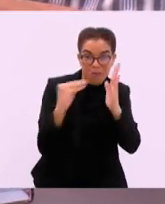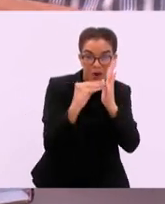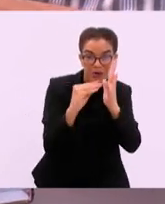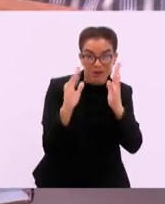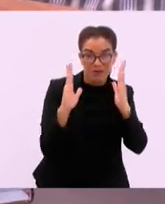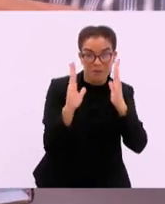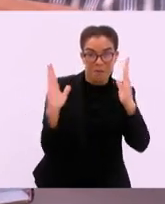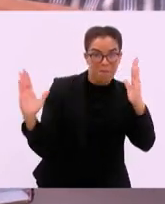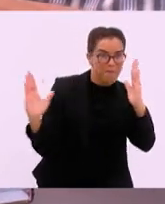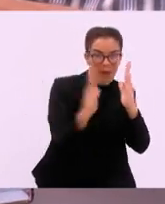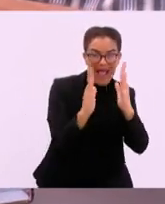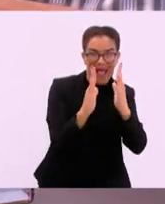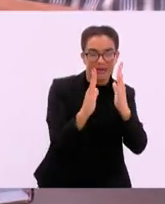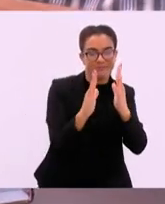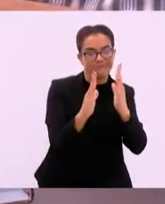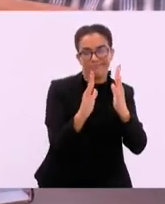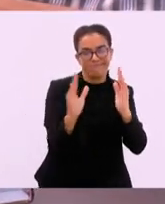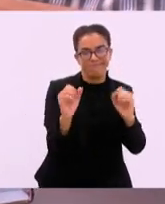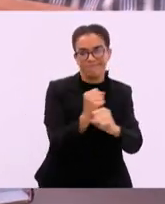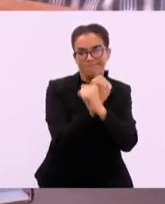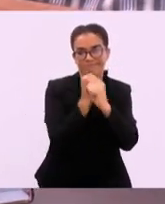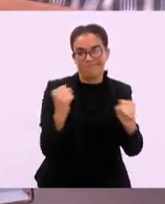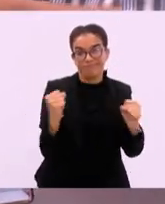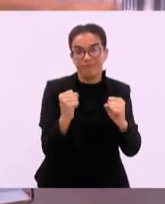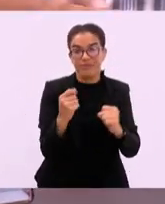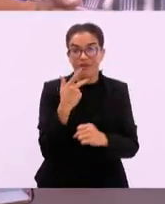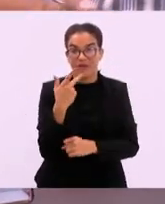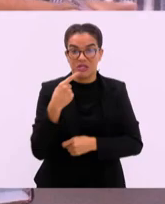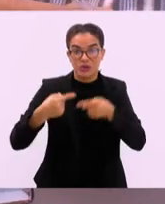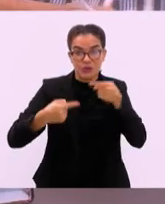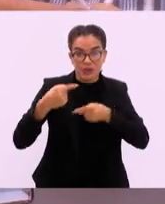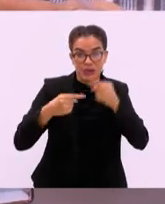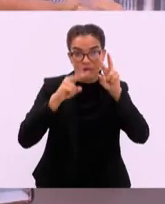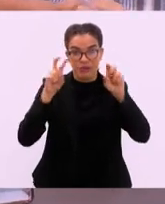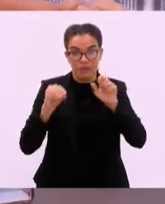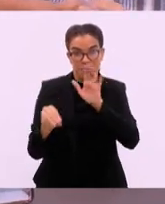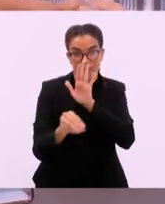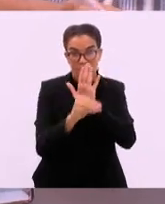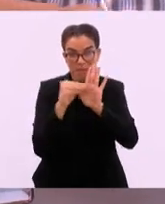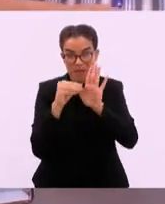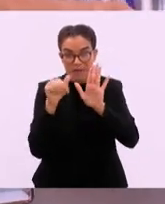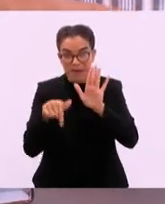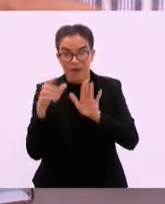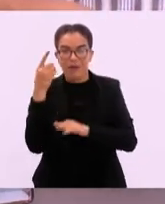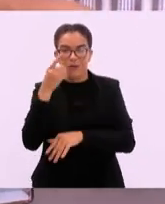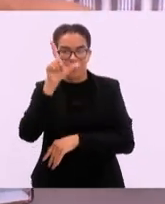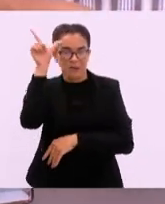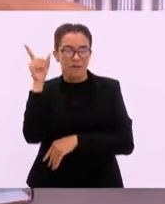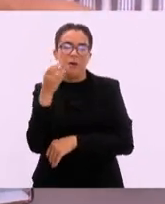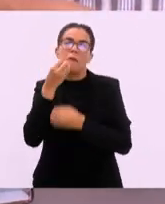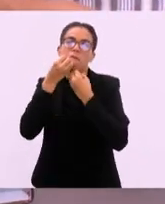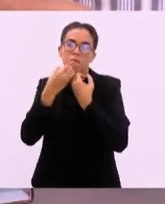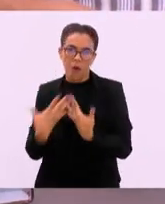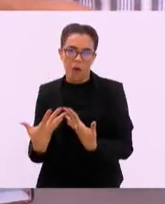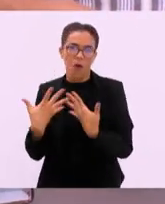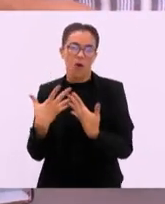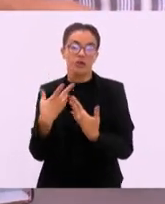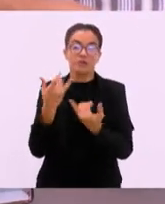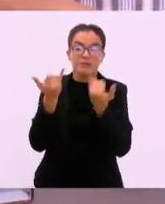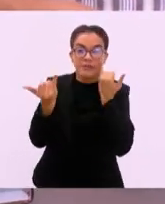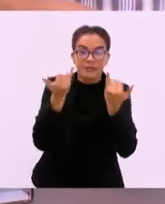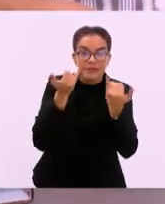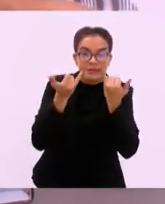que é inexequível. Mas tudo bem, porque como a gente está discutindo, não é o projeto, é a emenda do Luiz Paulo é boa, que é sobre